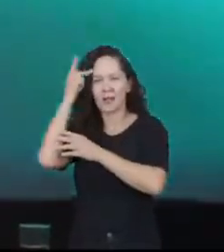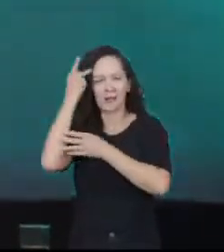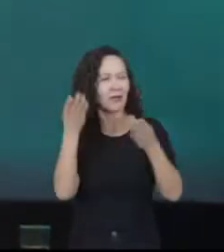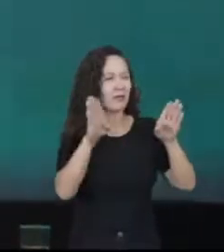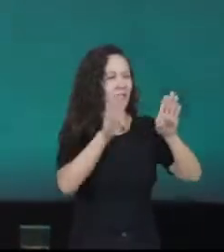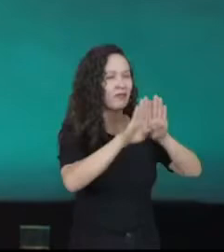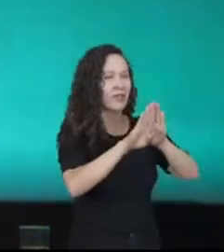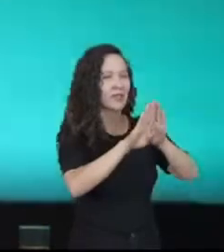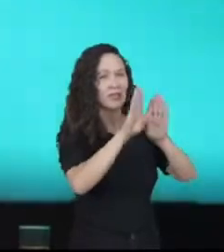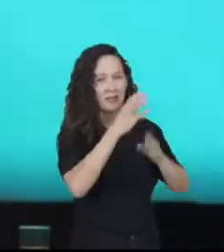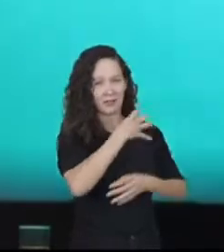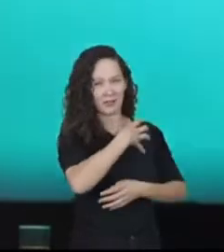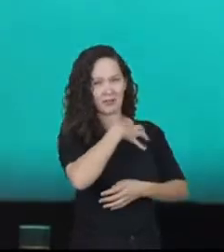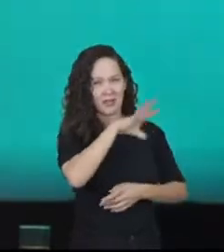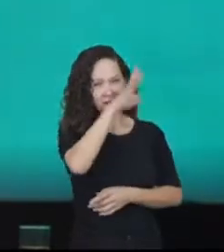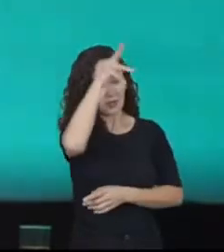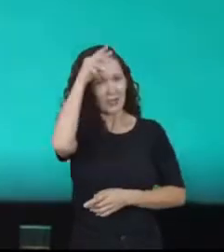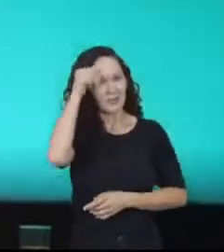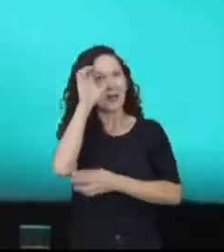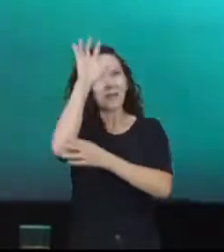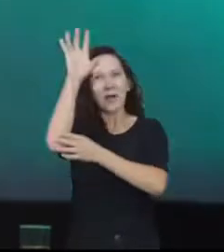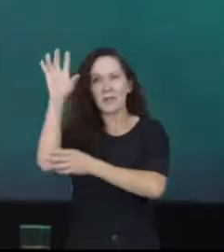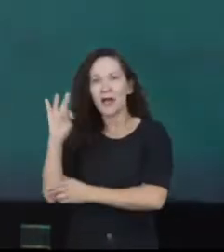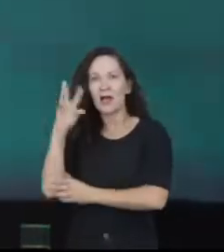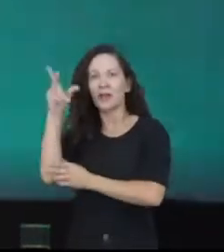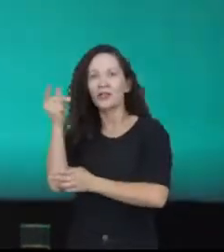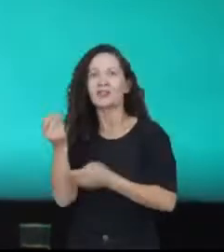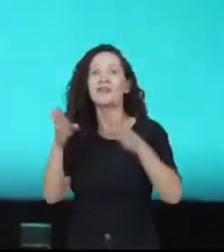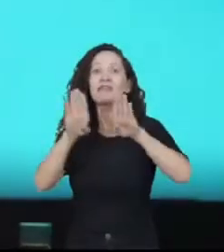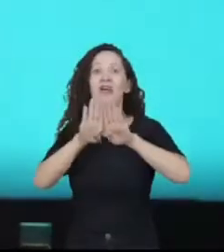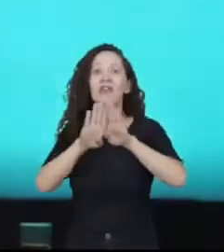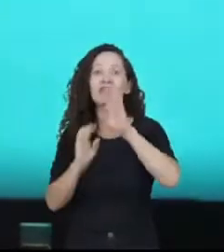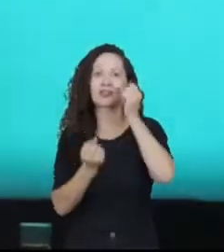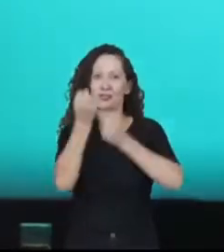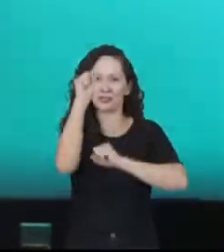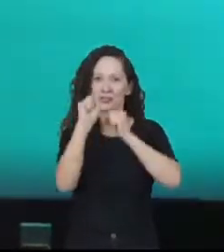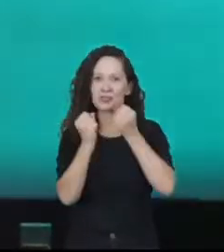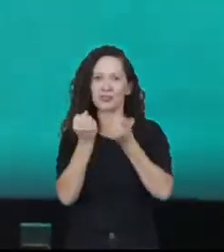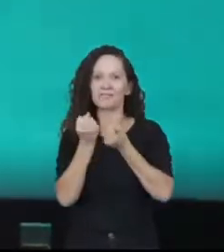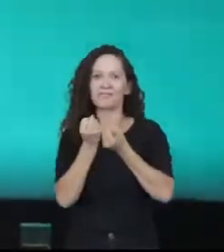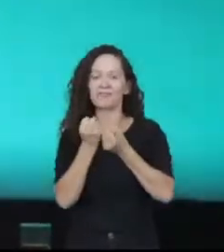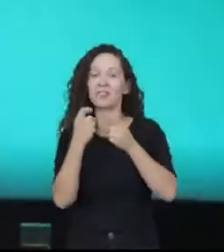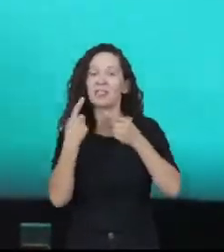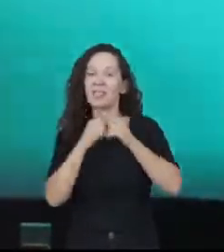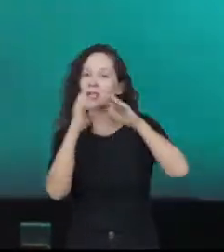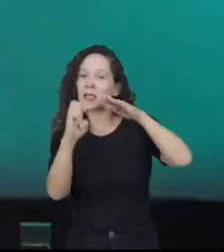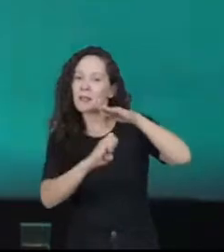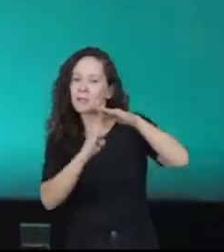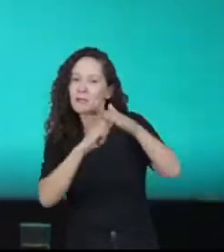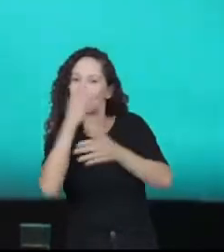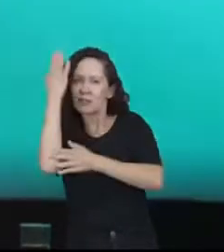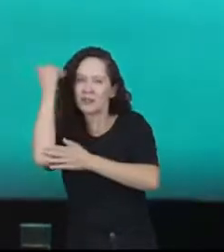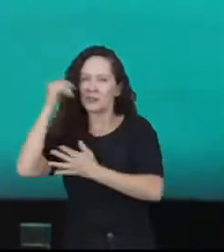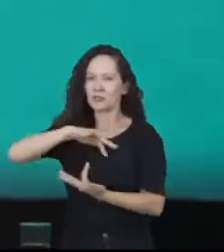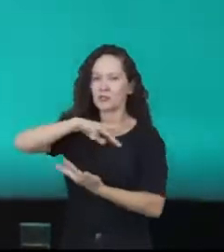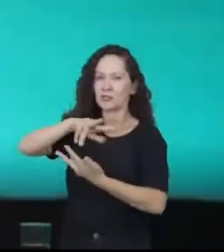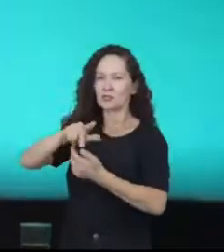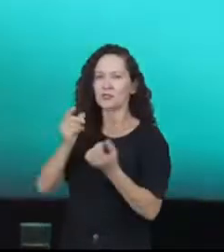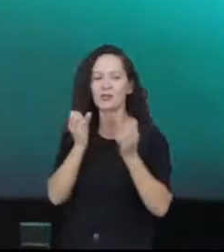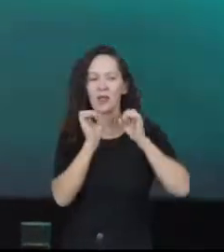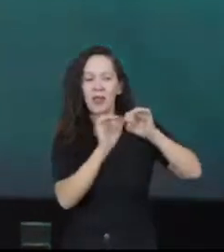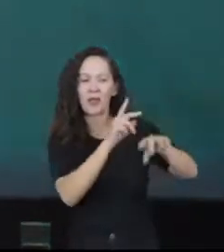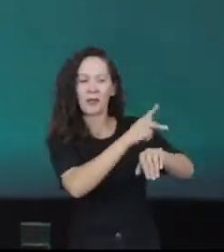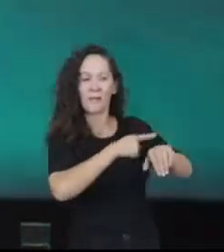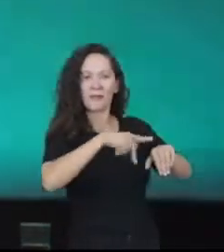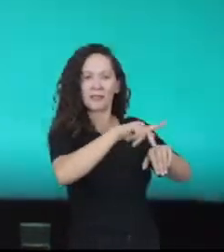outras regiões, inclusive muitas multinacionais deixando o nosso país. Precisamos também criar um